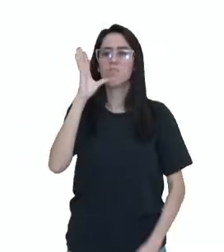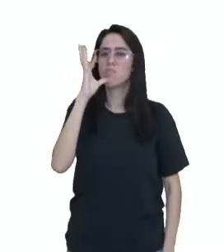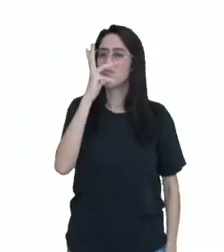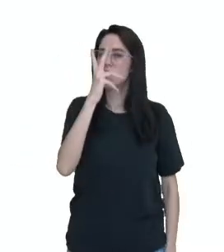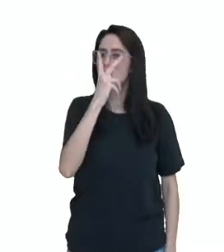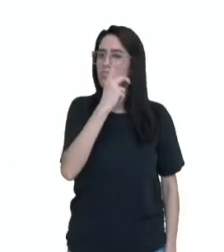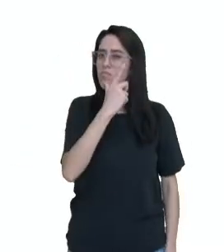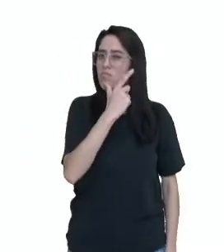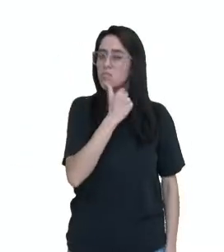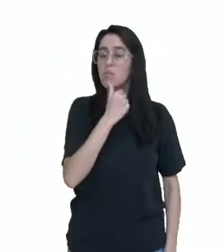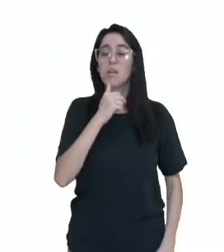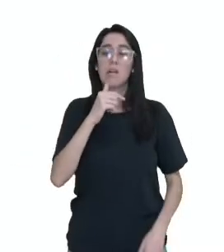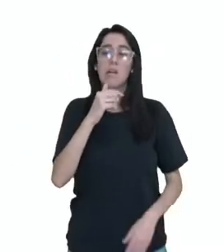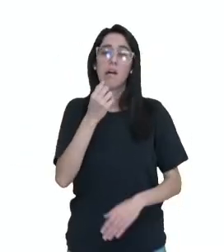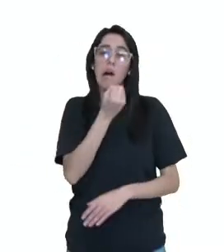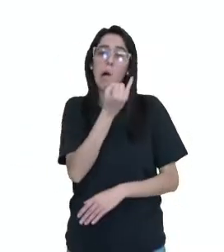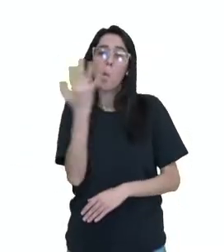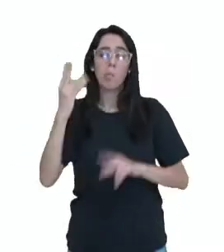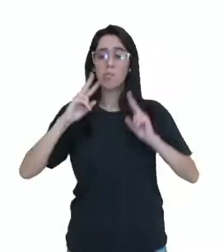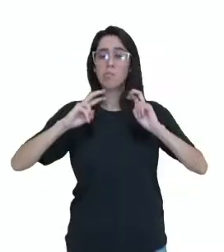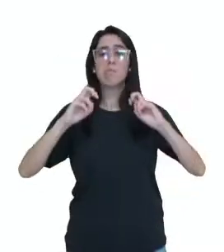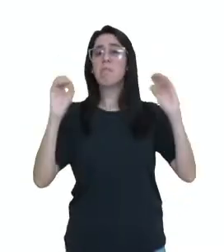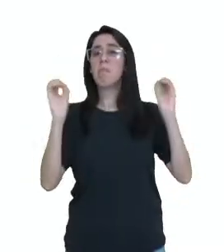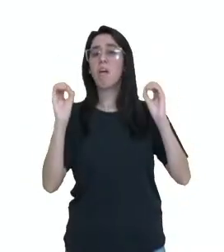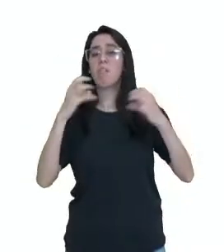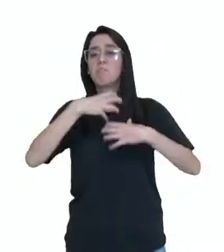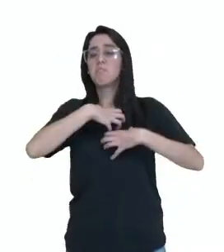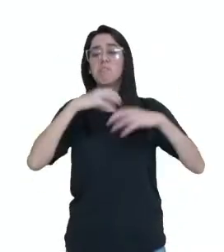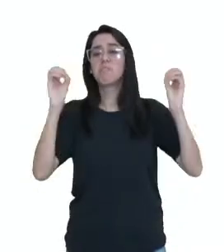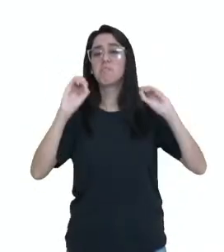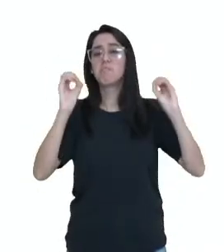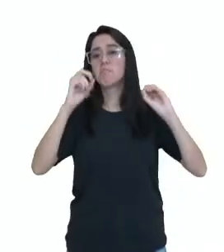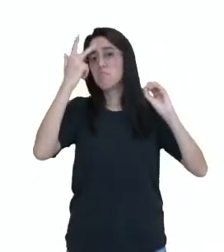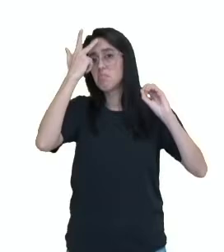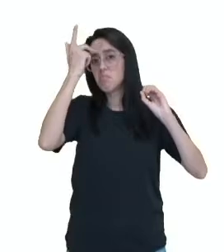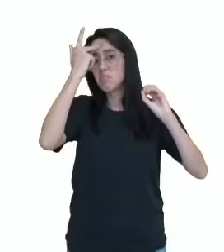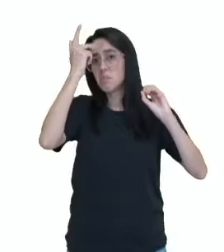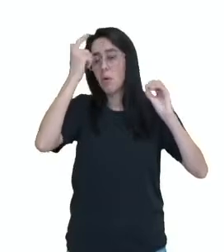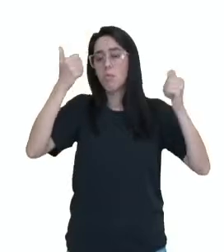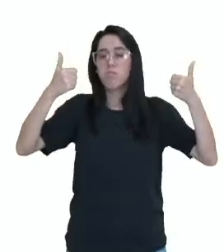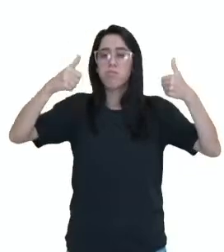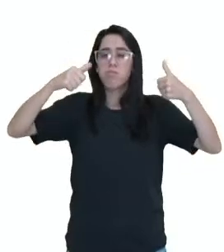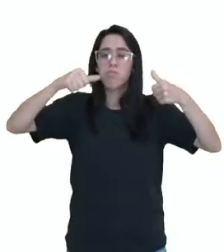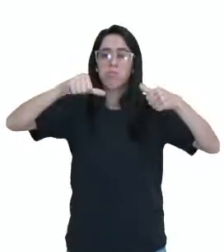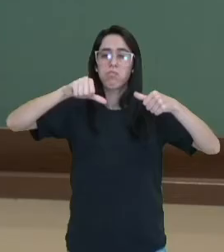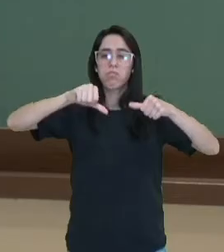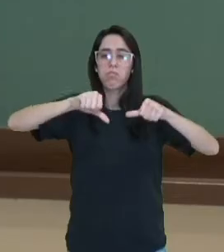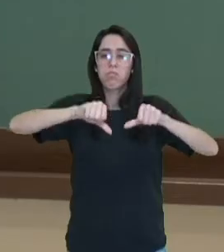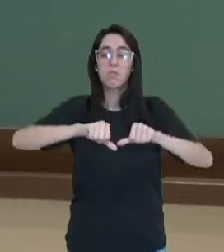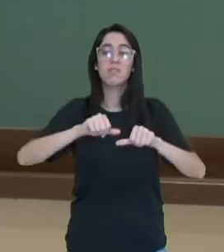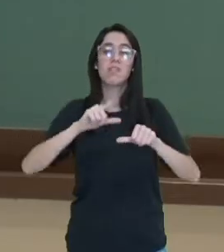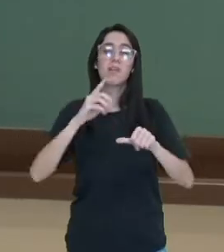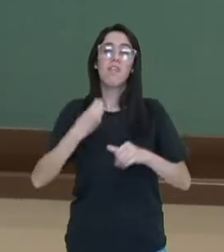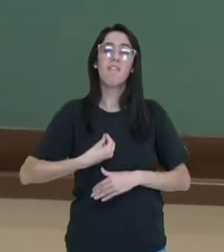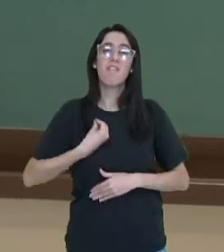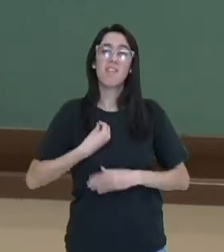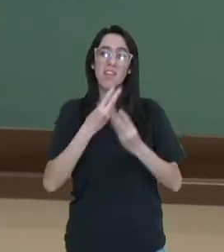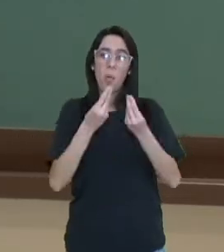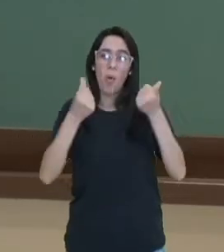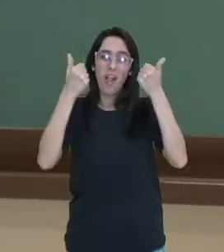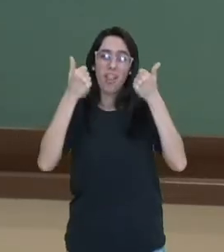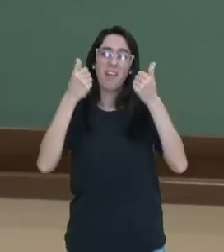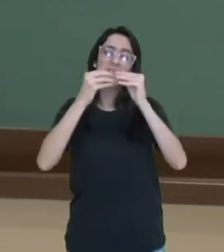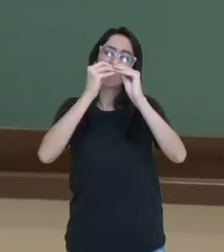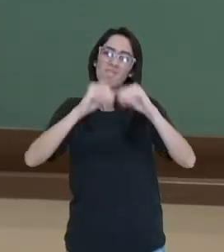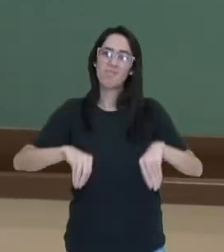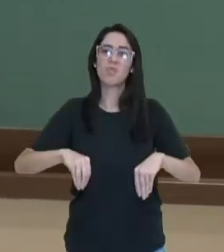são silenciosas, não apresentam sintomas, né? Mas que vão comprometer a qualidade de vida